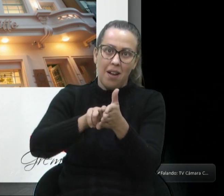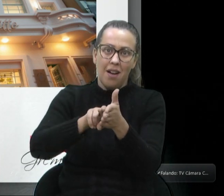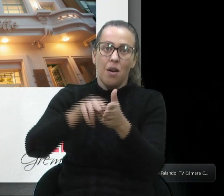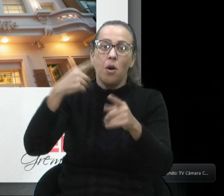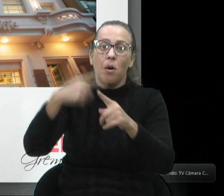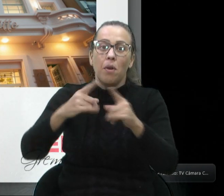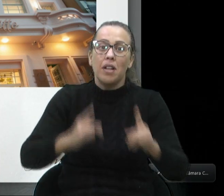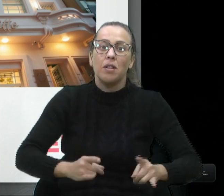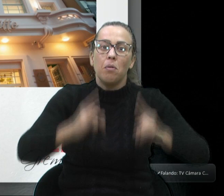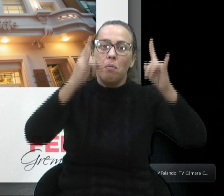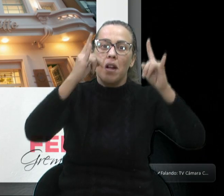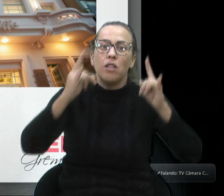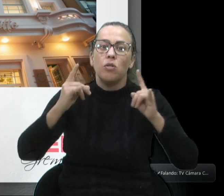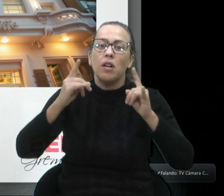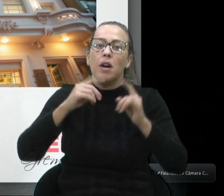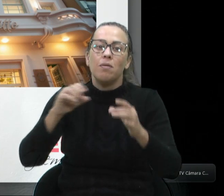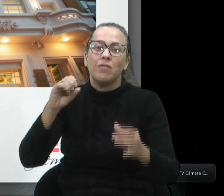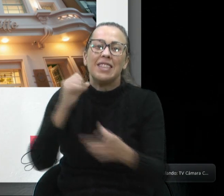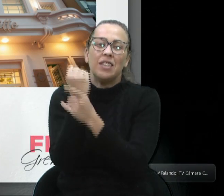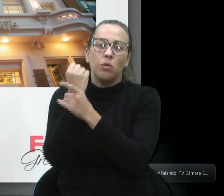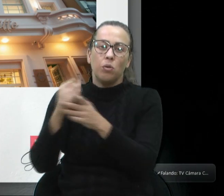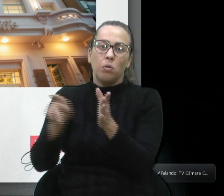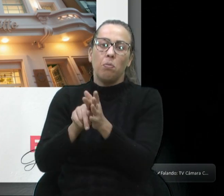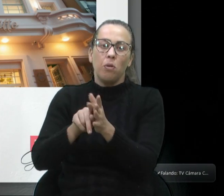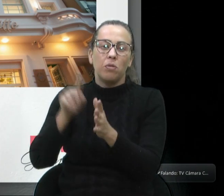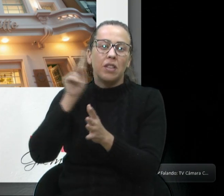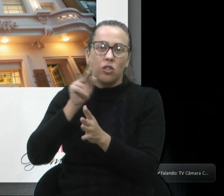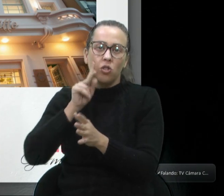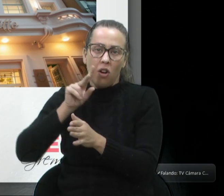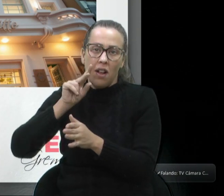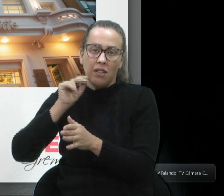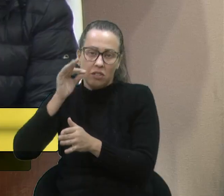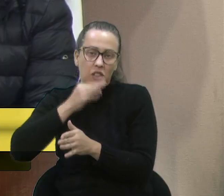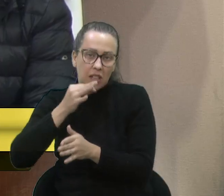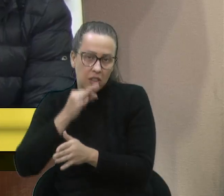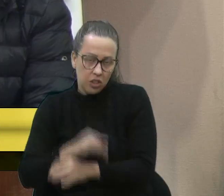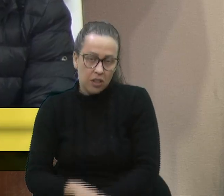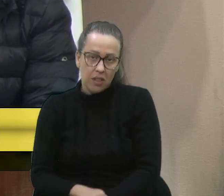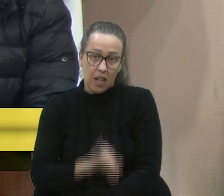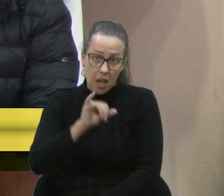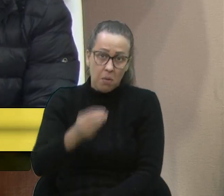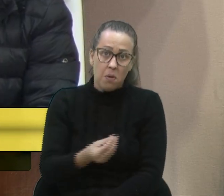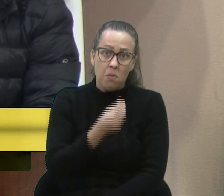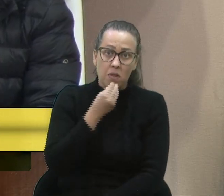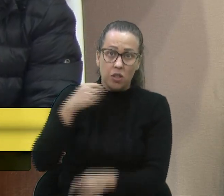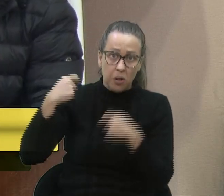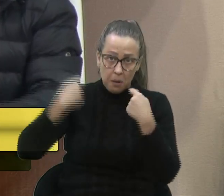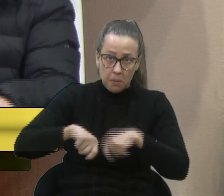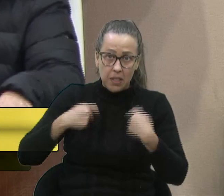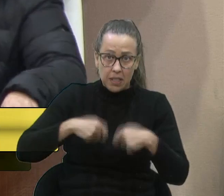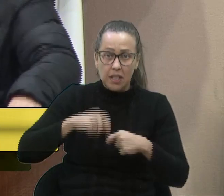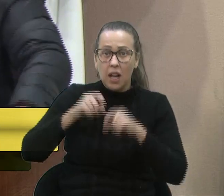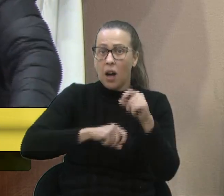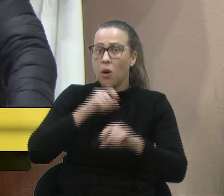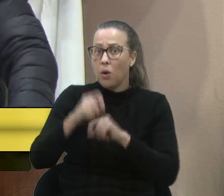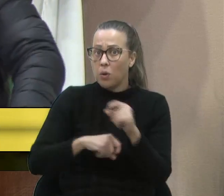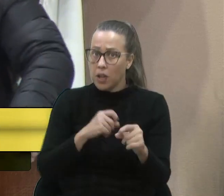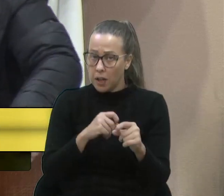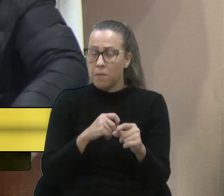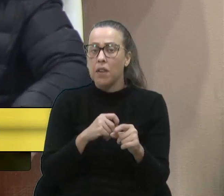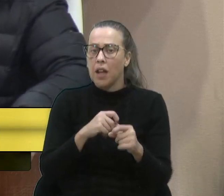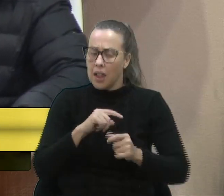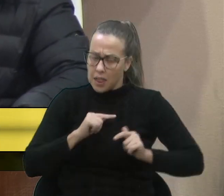prédios que estão tombados pelo patrimônio histórico. Então, é uma oportunidade que a gente acredita que precisa ser